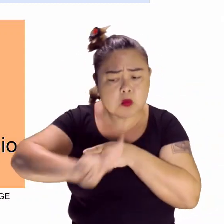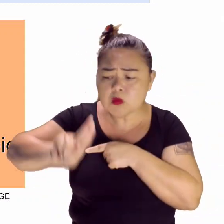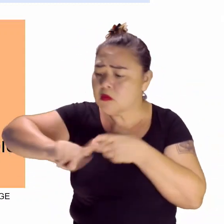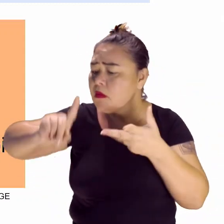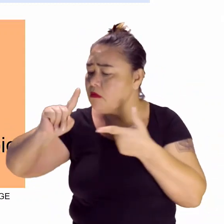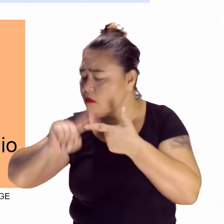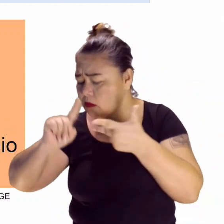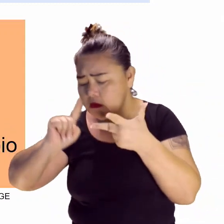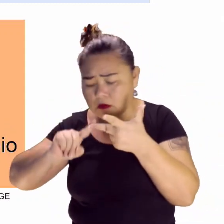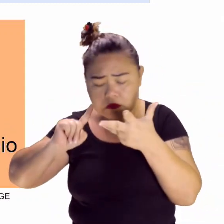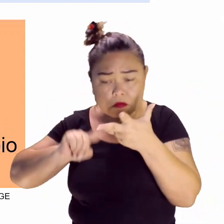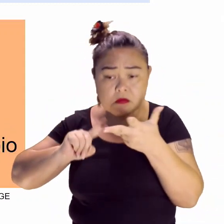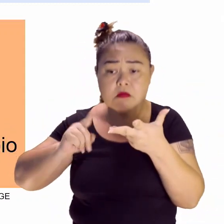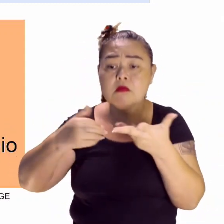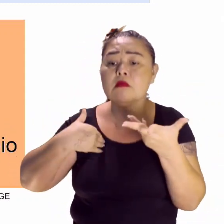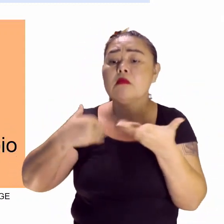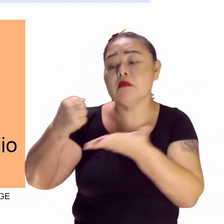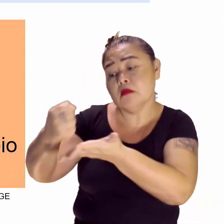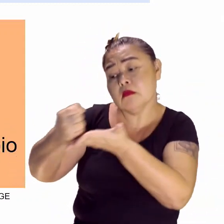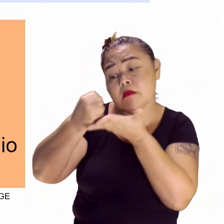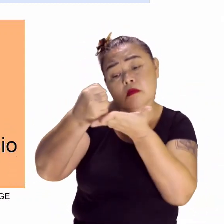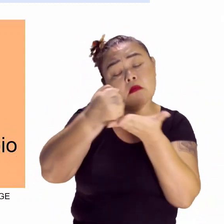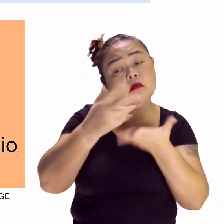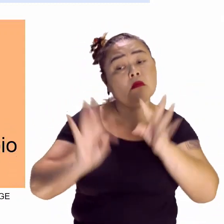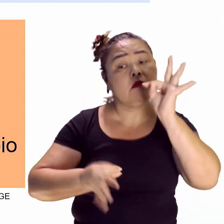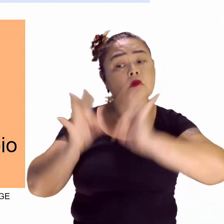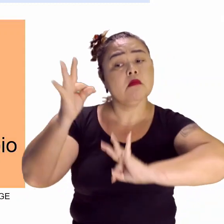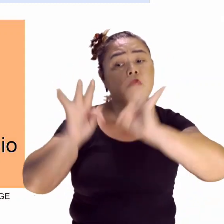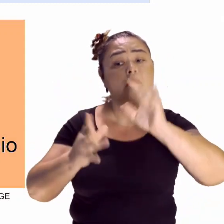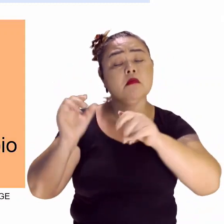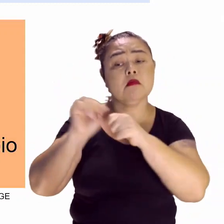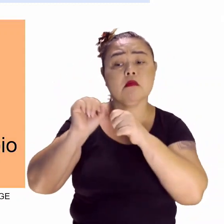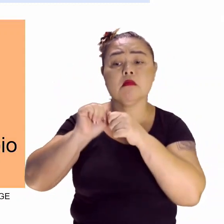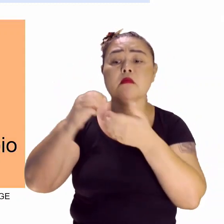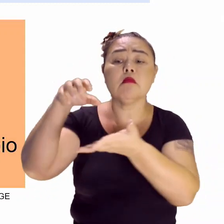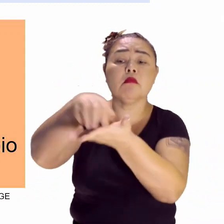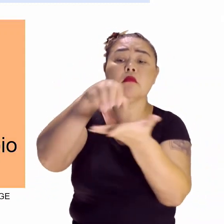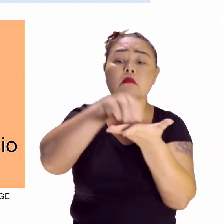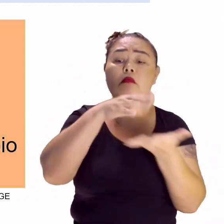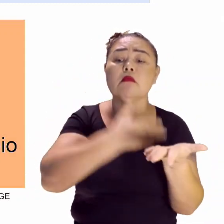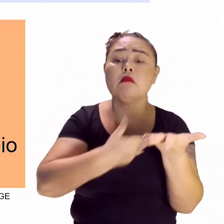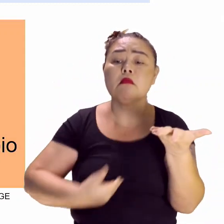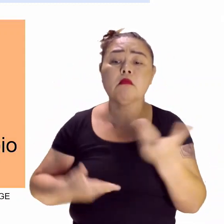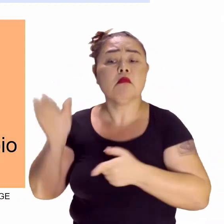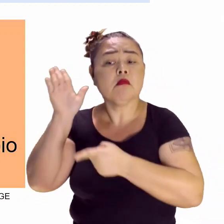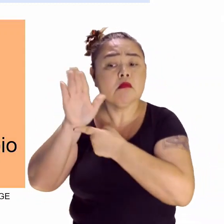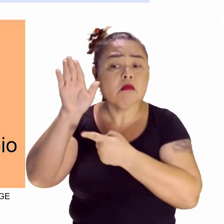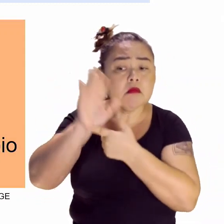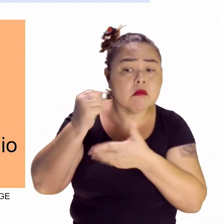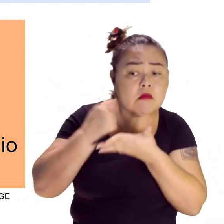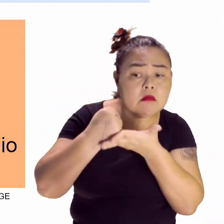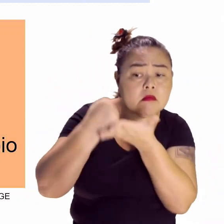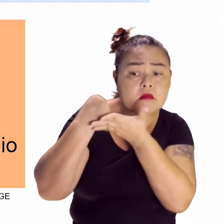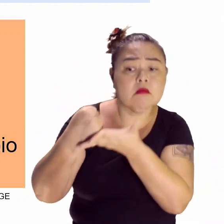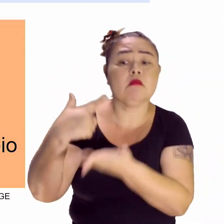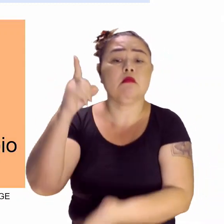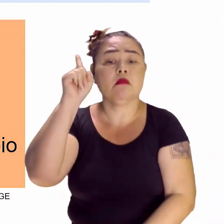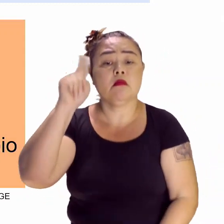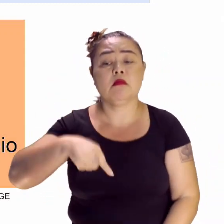principalmente com esse apoio tecnológico dos órgãos de governamentais né exatamente